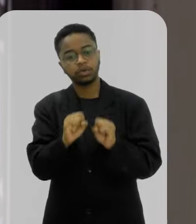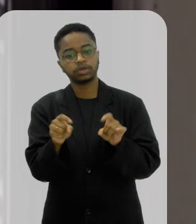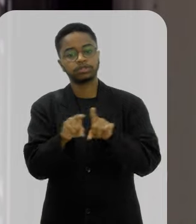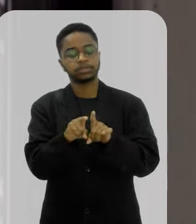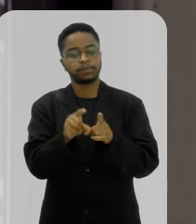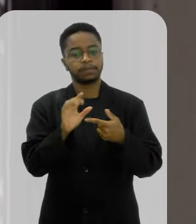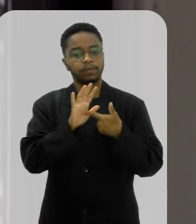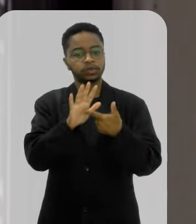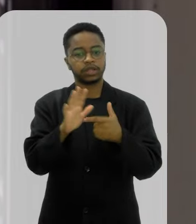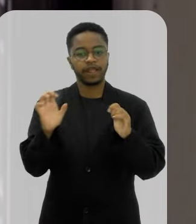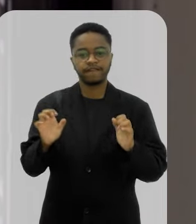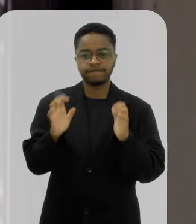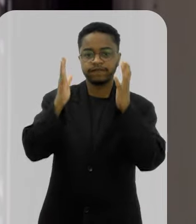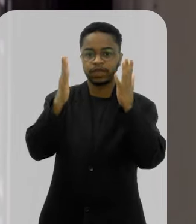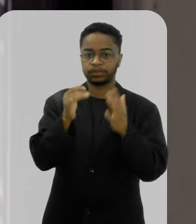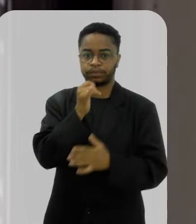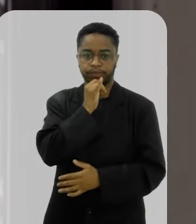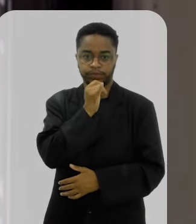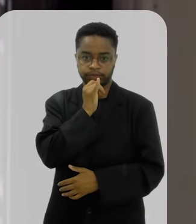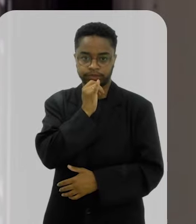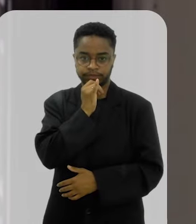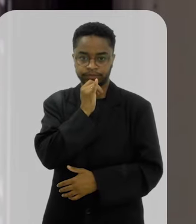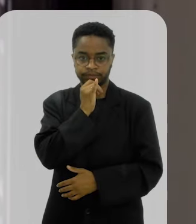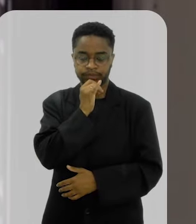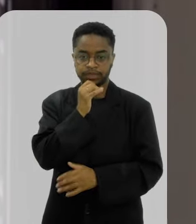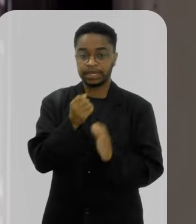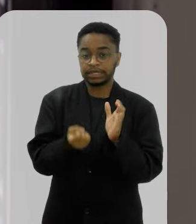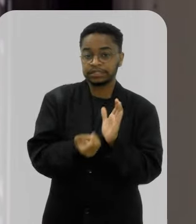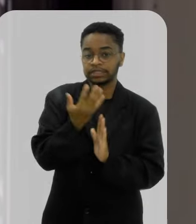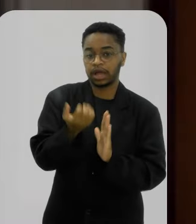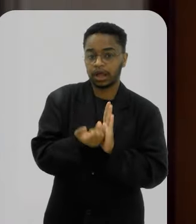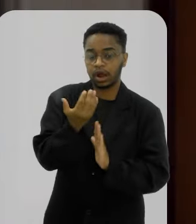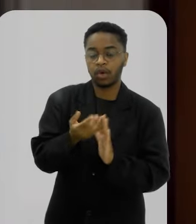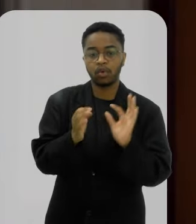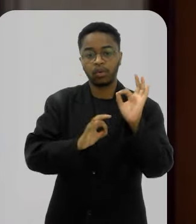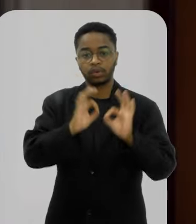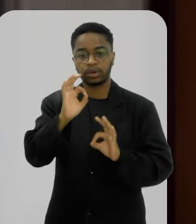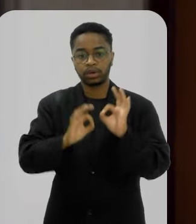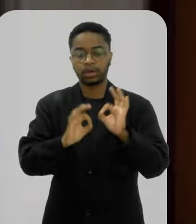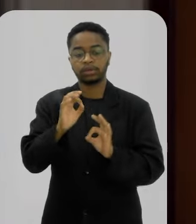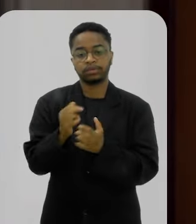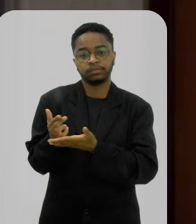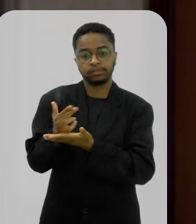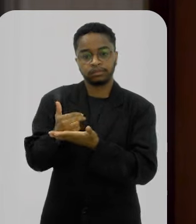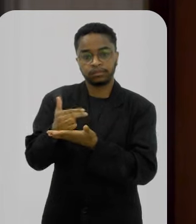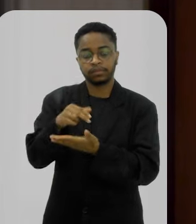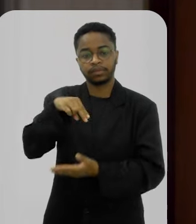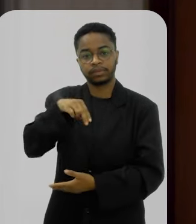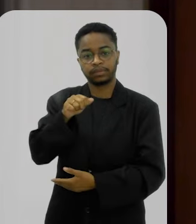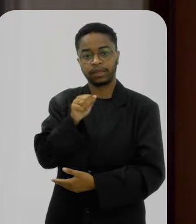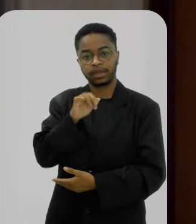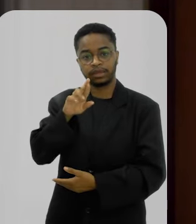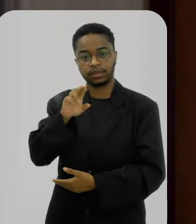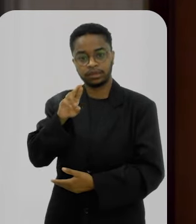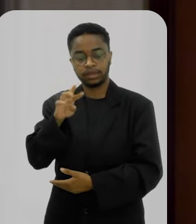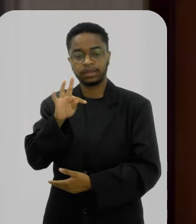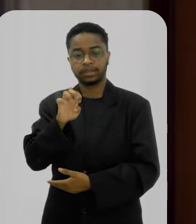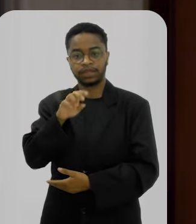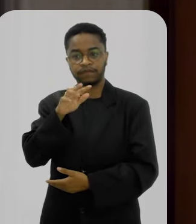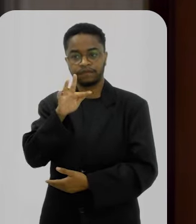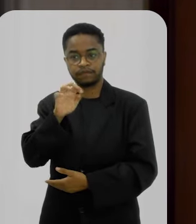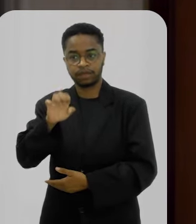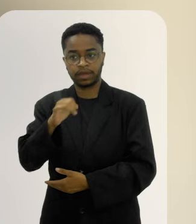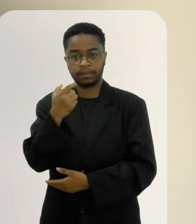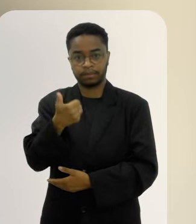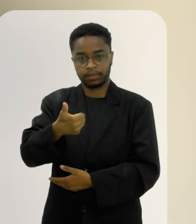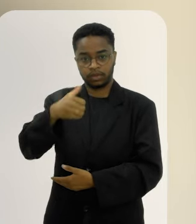presidenciais, mas nós também podemos destacar eventos como o sarau organizado pela caricaturista Nair de Tefé,